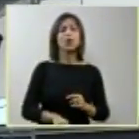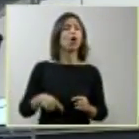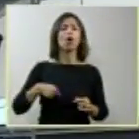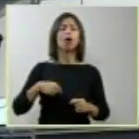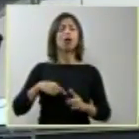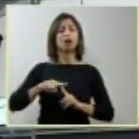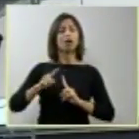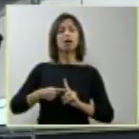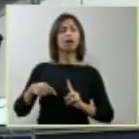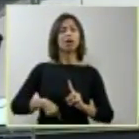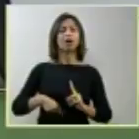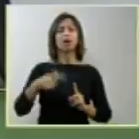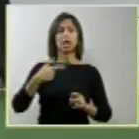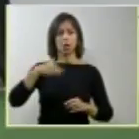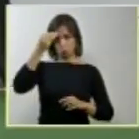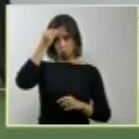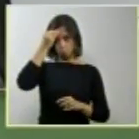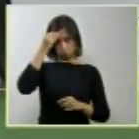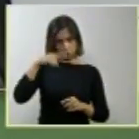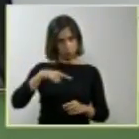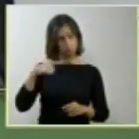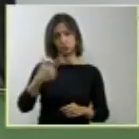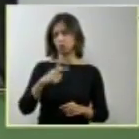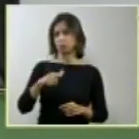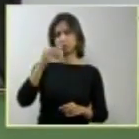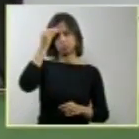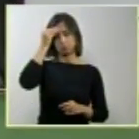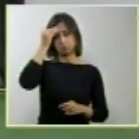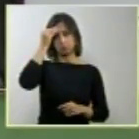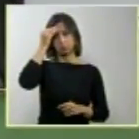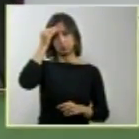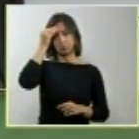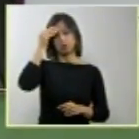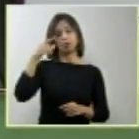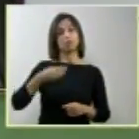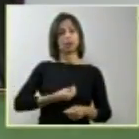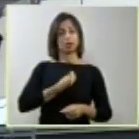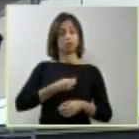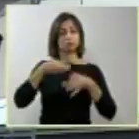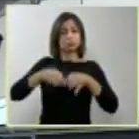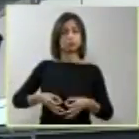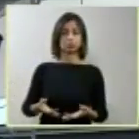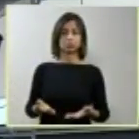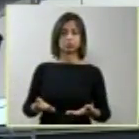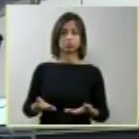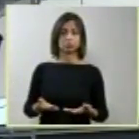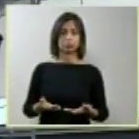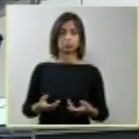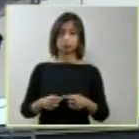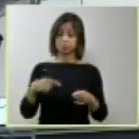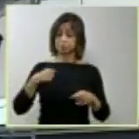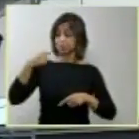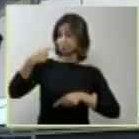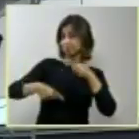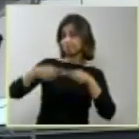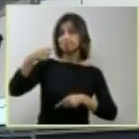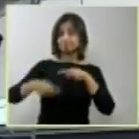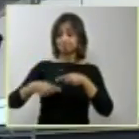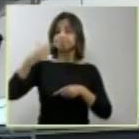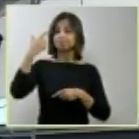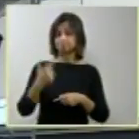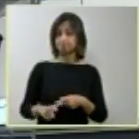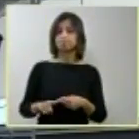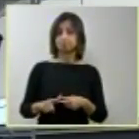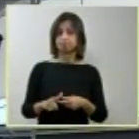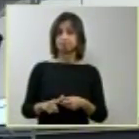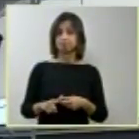Por quê? Porque essa vai nascer perfeita, essa não é anencéfala sequer. Então nós temos que rediscutir isso. Abrir.